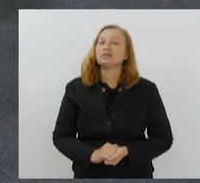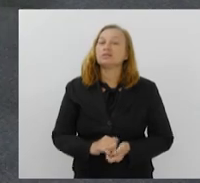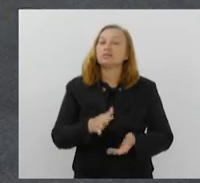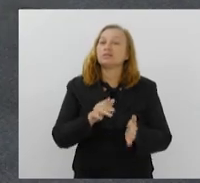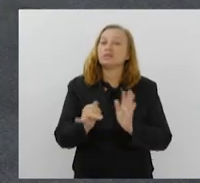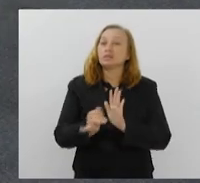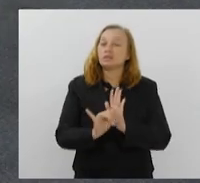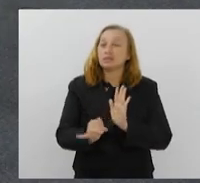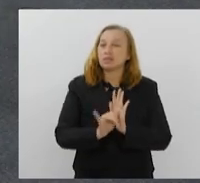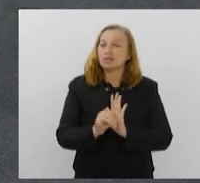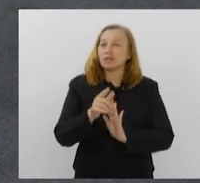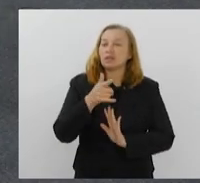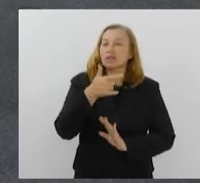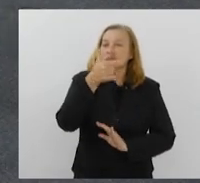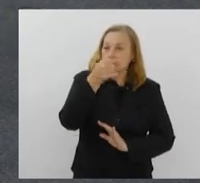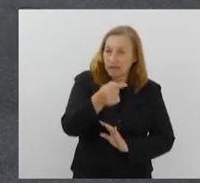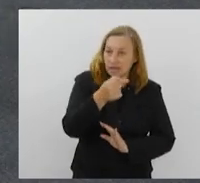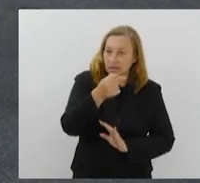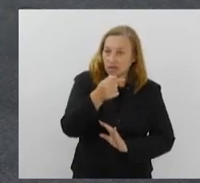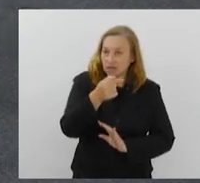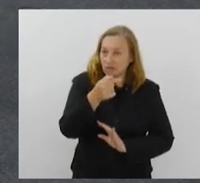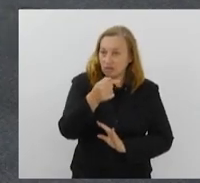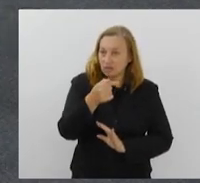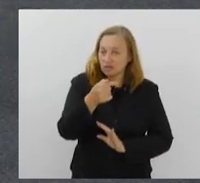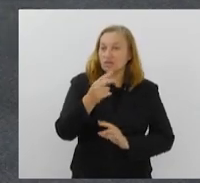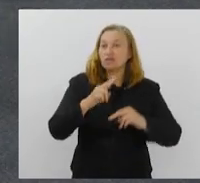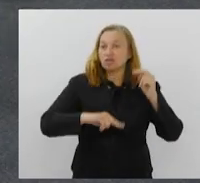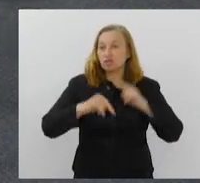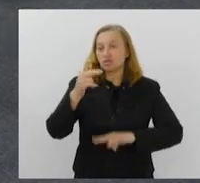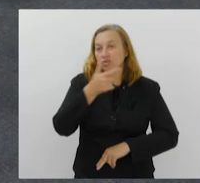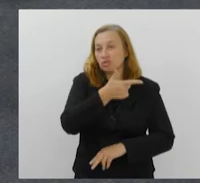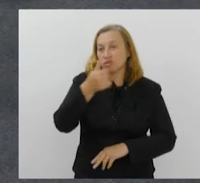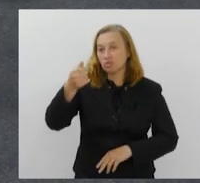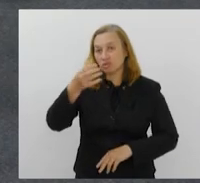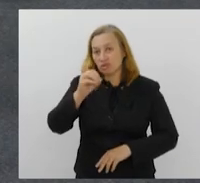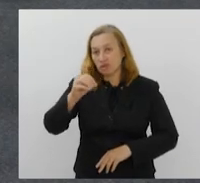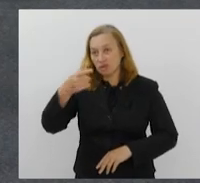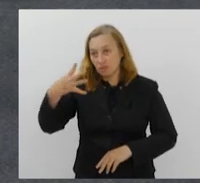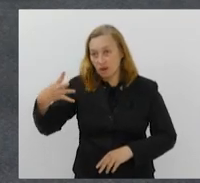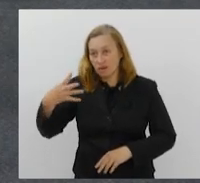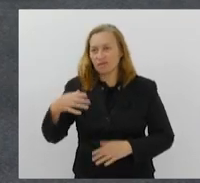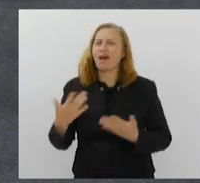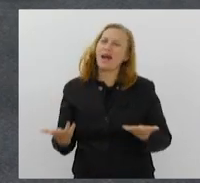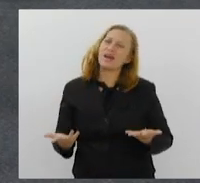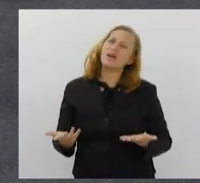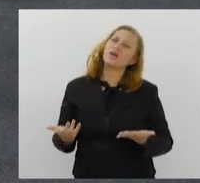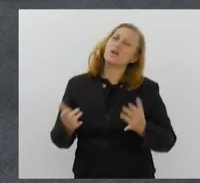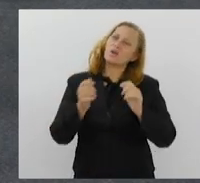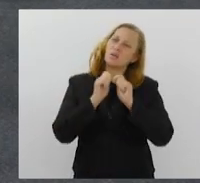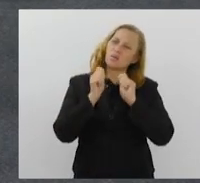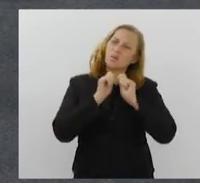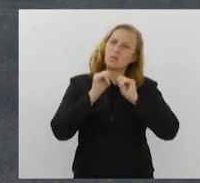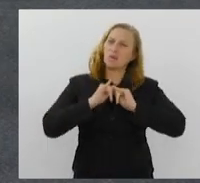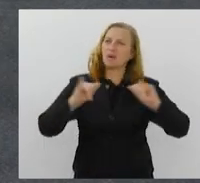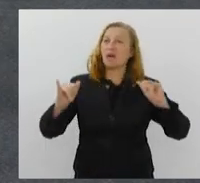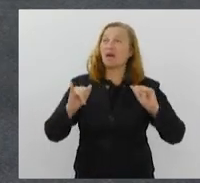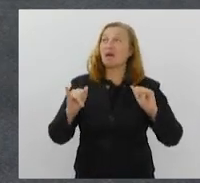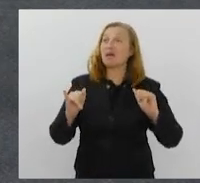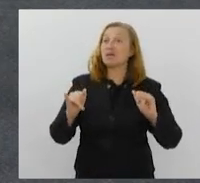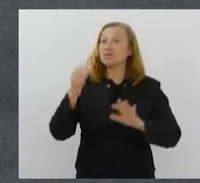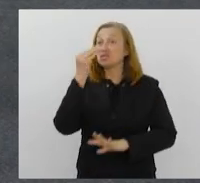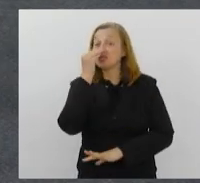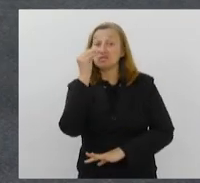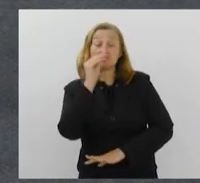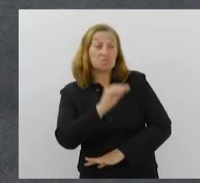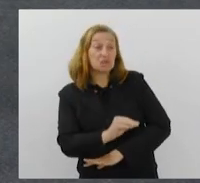DO em 7 de junho de 2024. Aí a matéria diz assim, desrespeitando